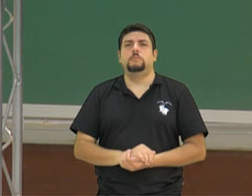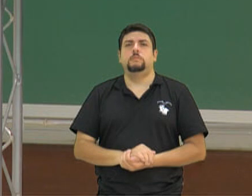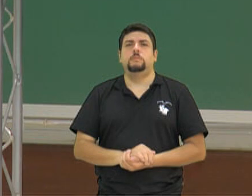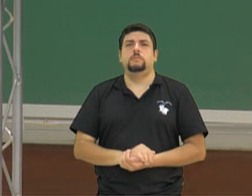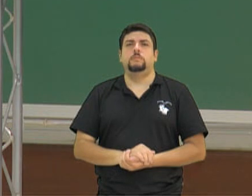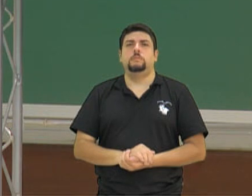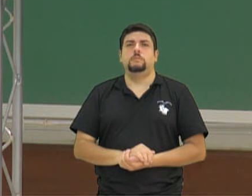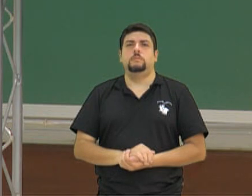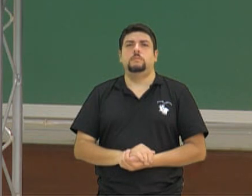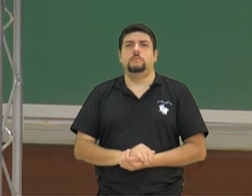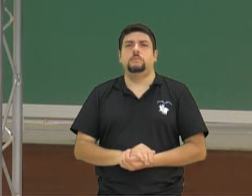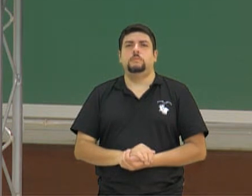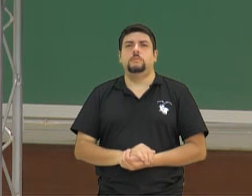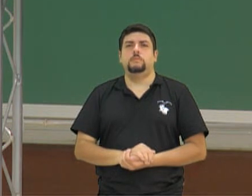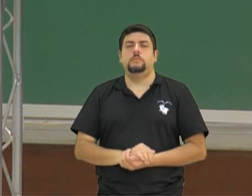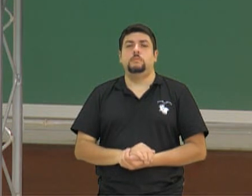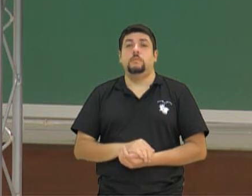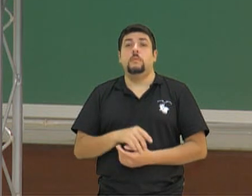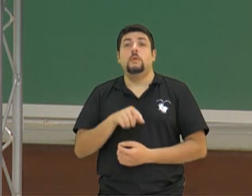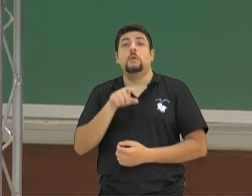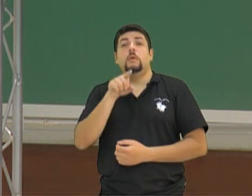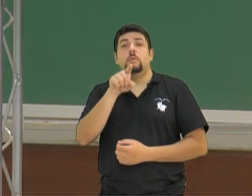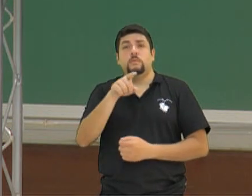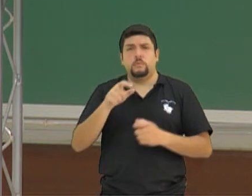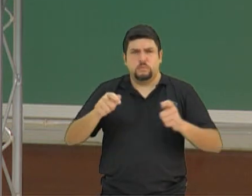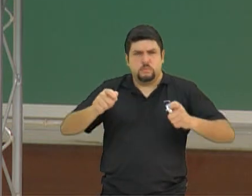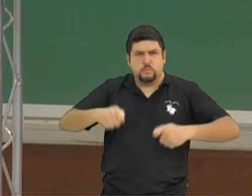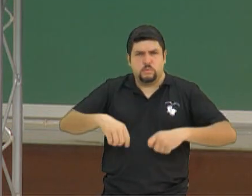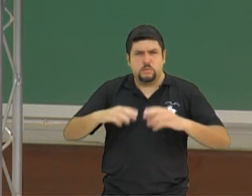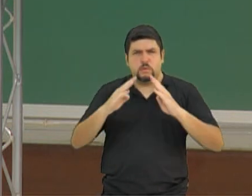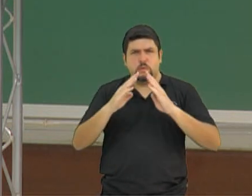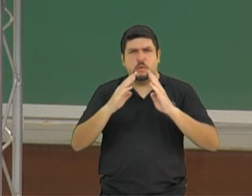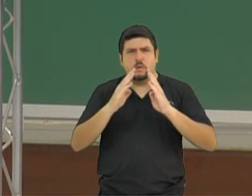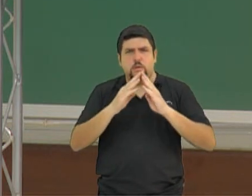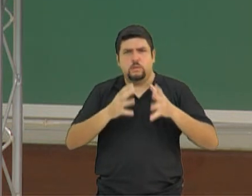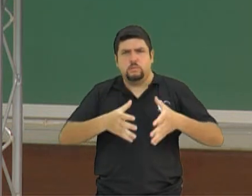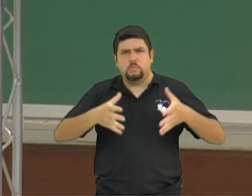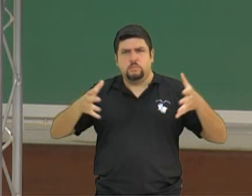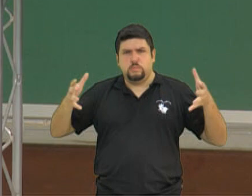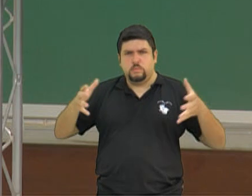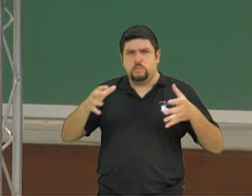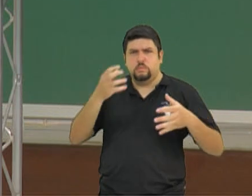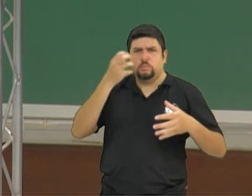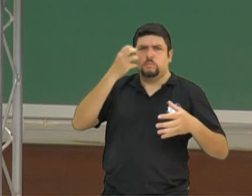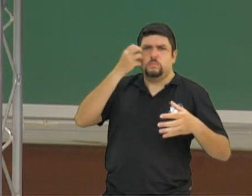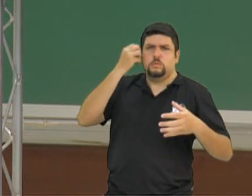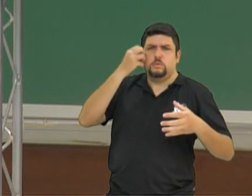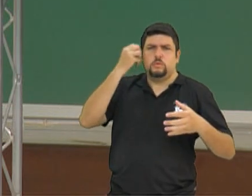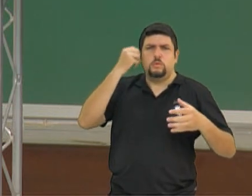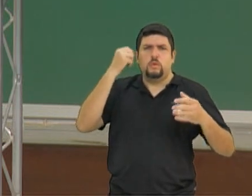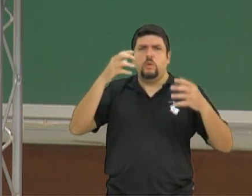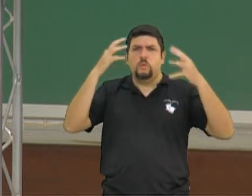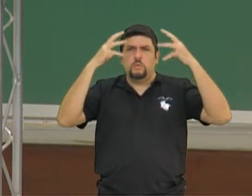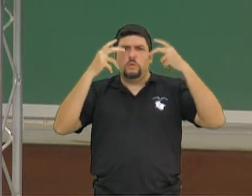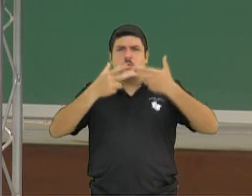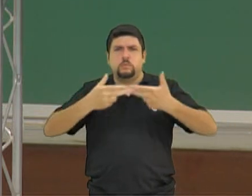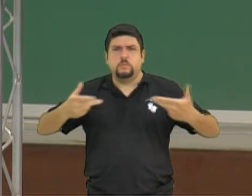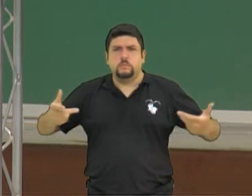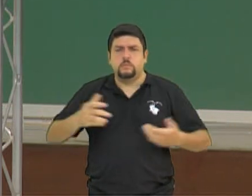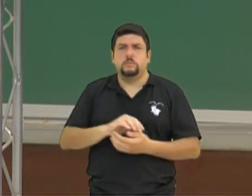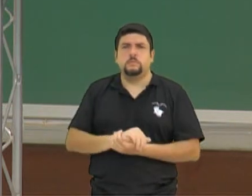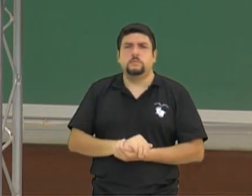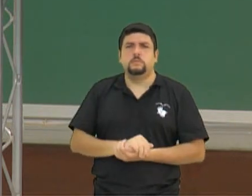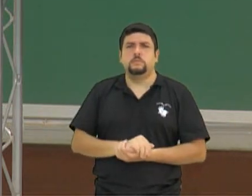big? Você poderia adotar animais de rua se a sua casa fosse maior? Também